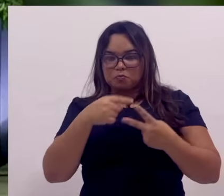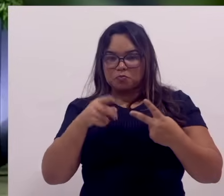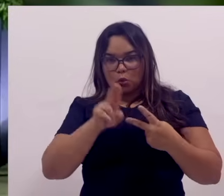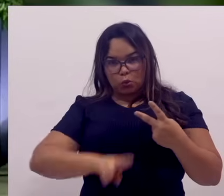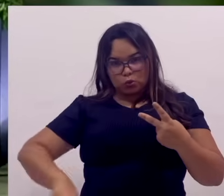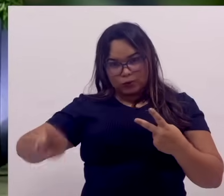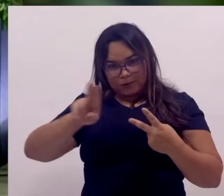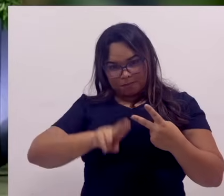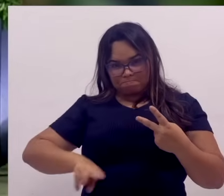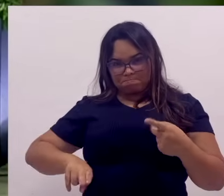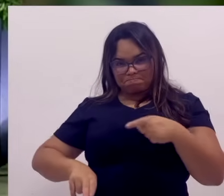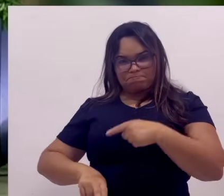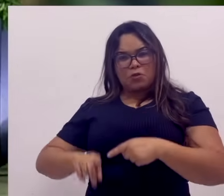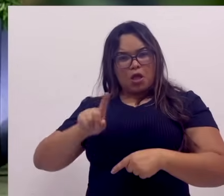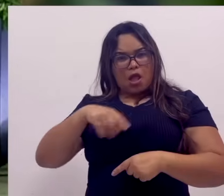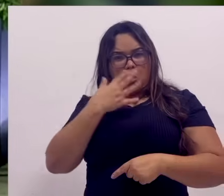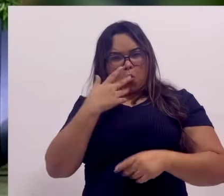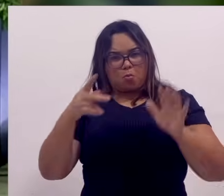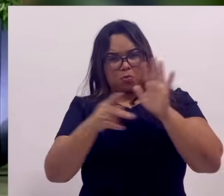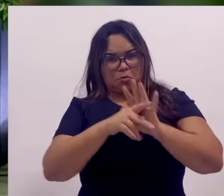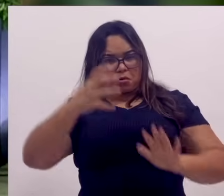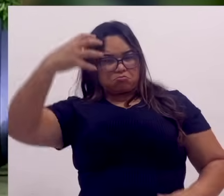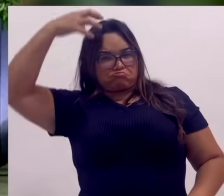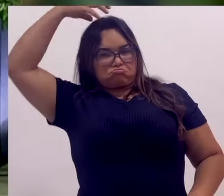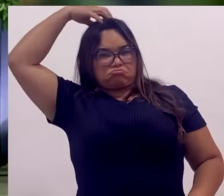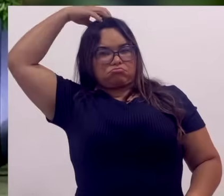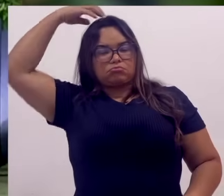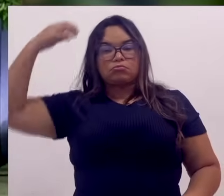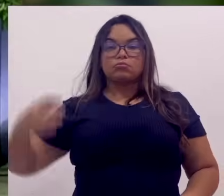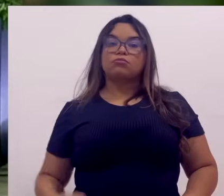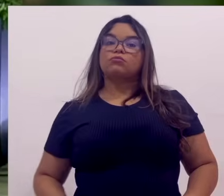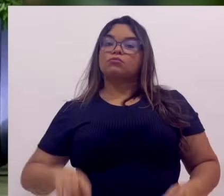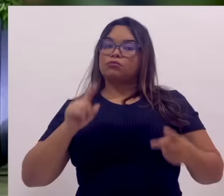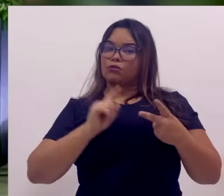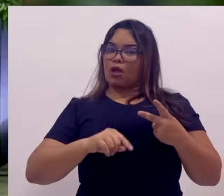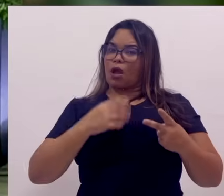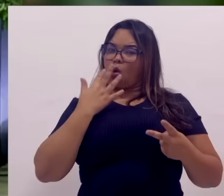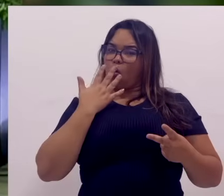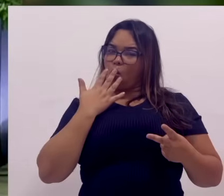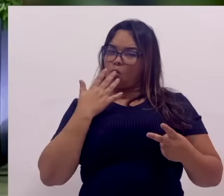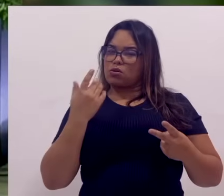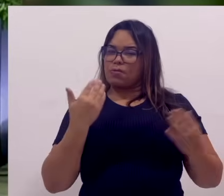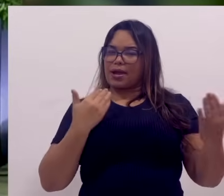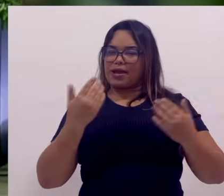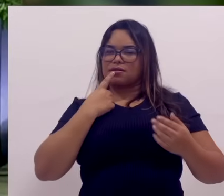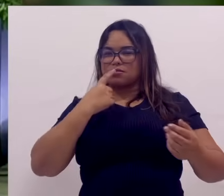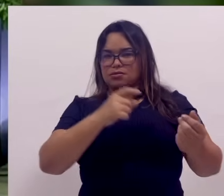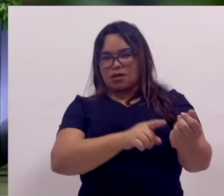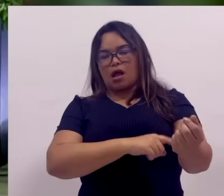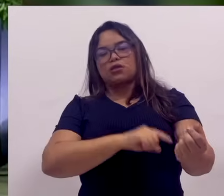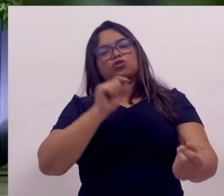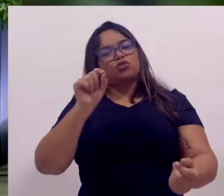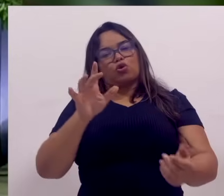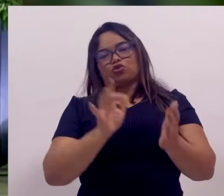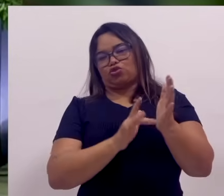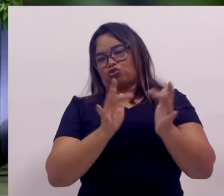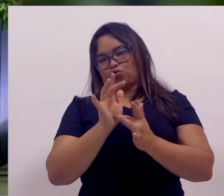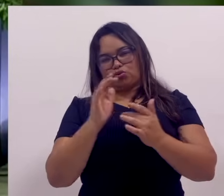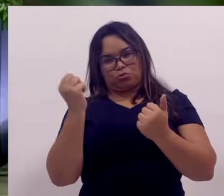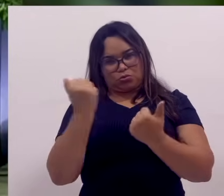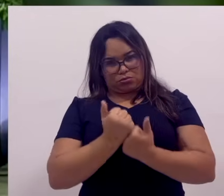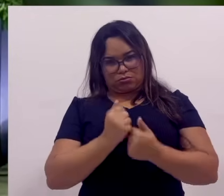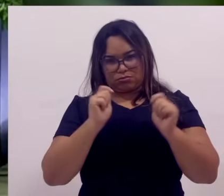que não deveria se aplicar a mais ninguém a não ser Jesus Cristo. Eles se estabeleceram como norma, são eles que podem